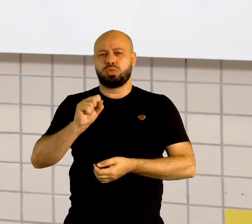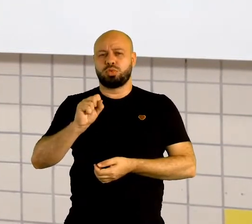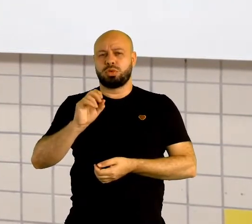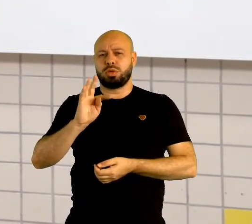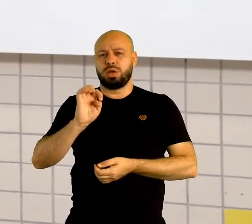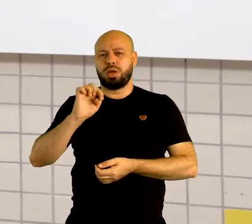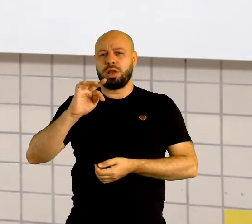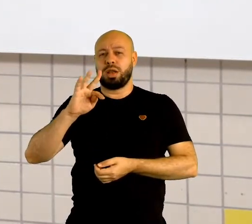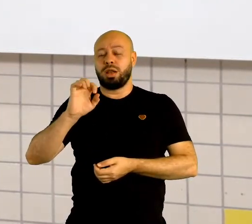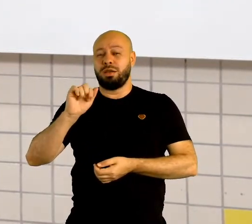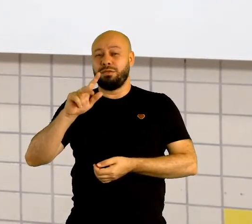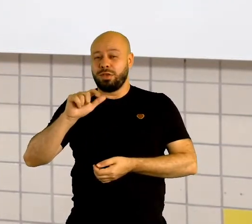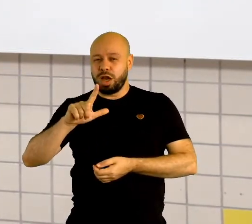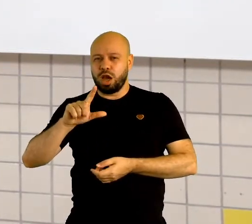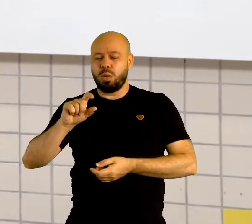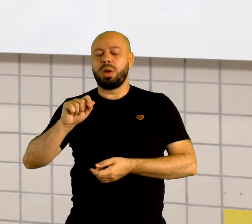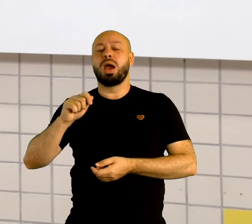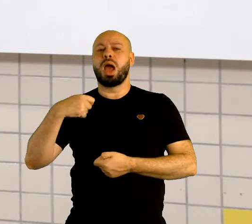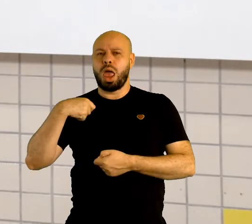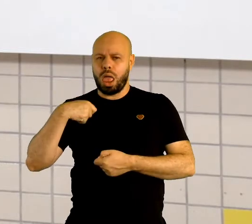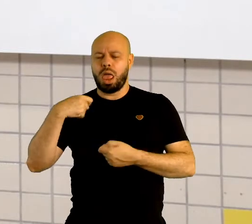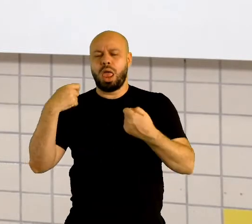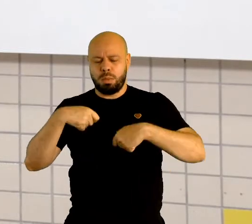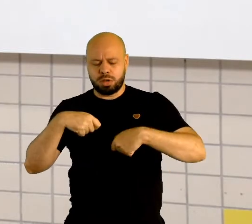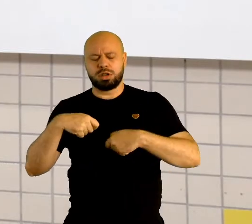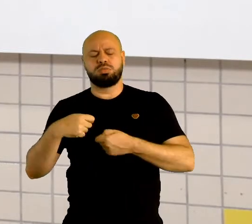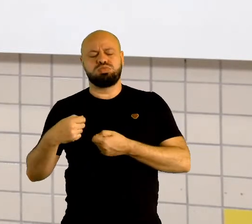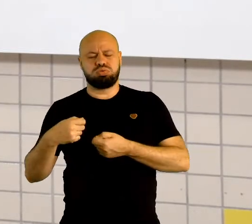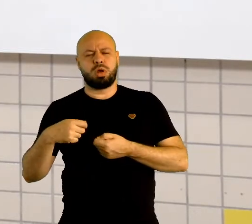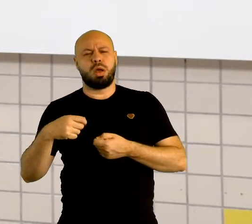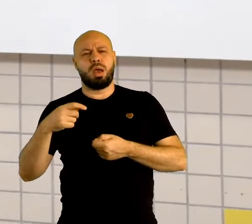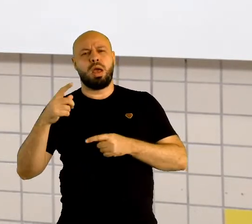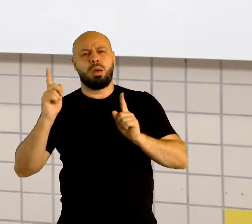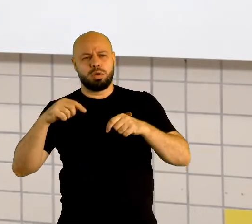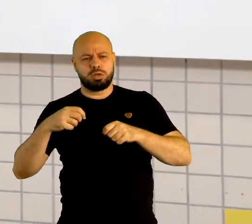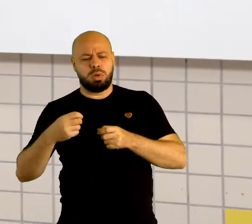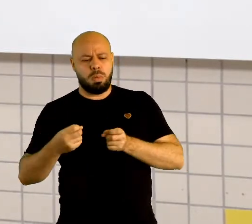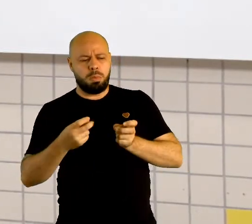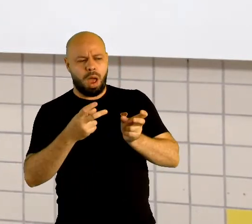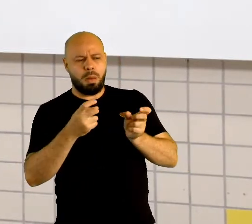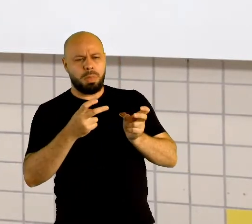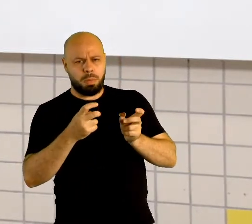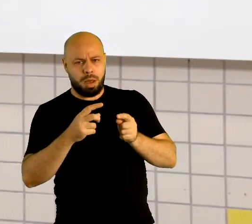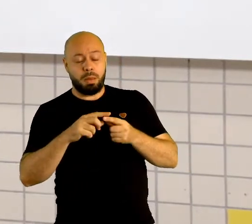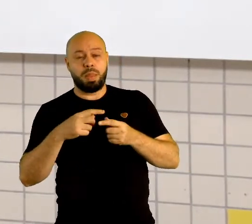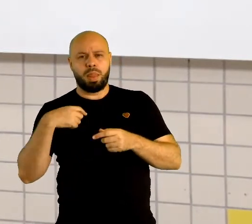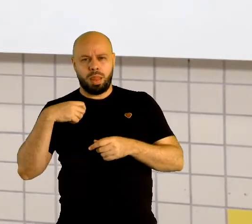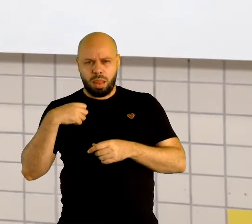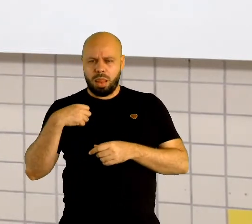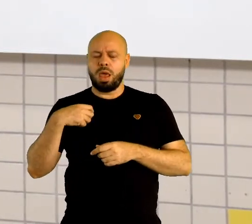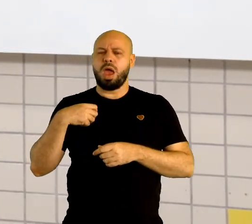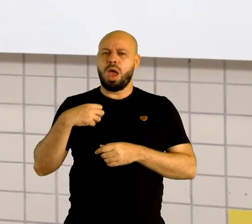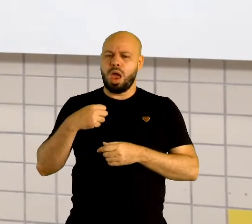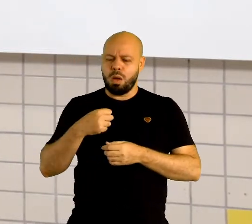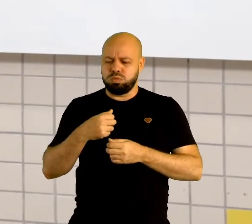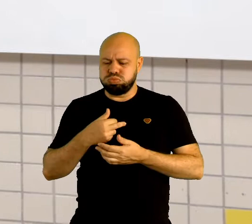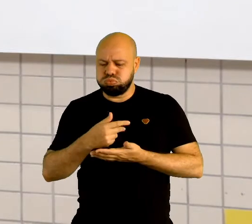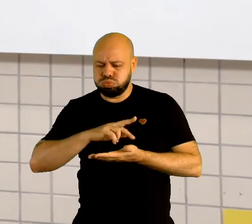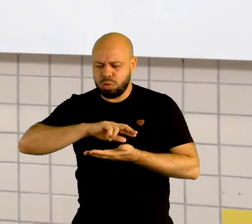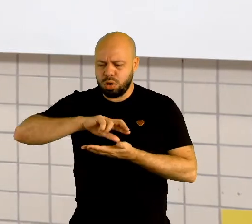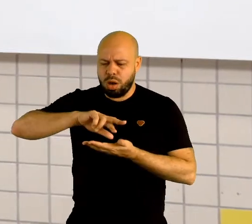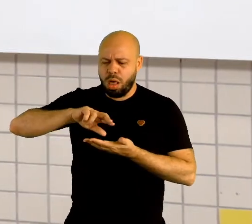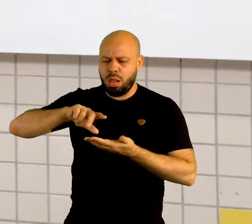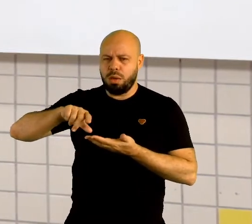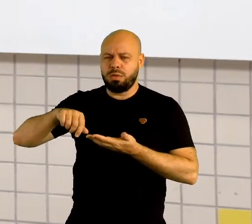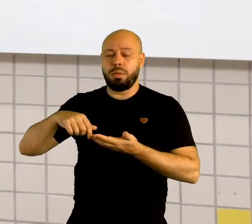a comercialização, tá? Eles cultivam também vários produtinhos ali diferentes. E a mão de obra